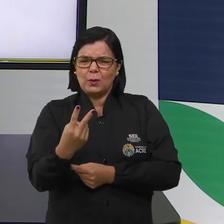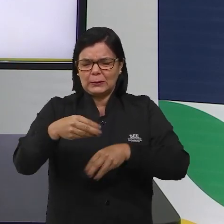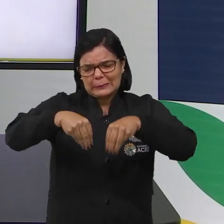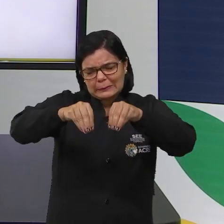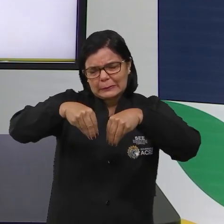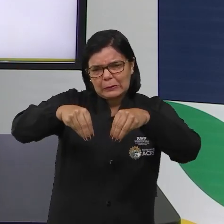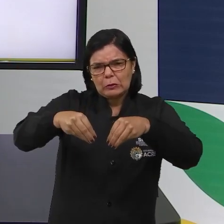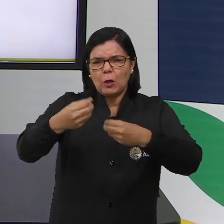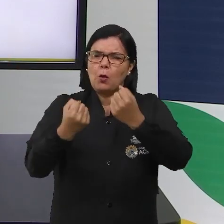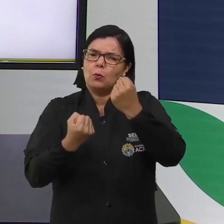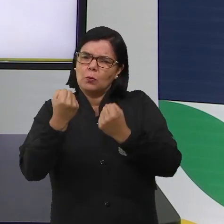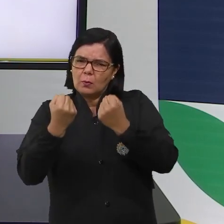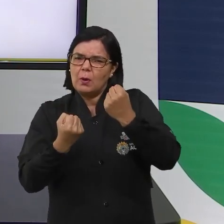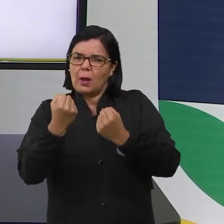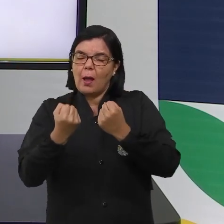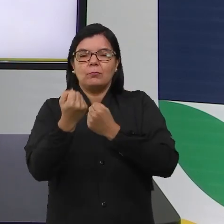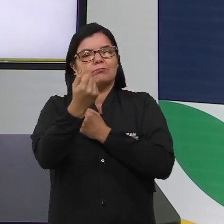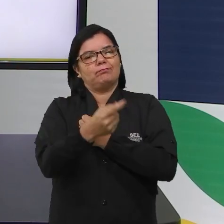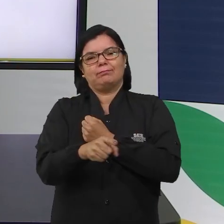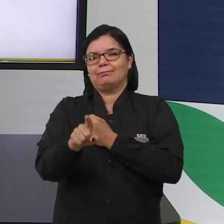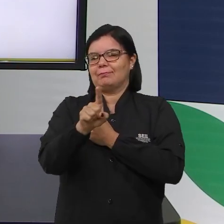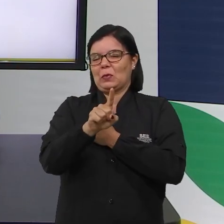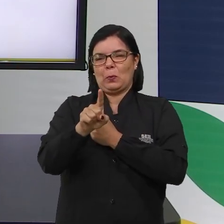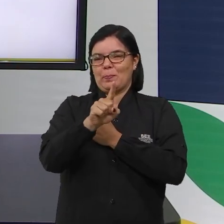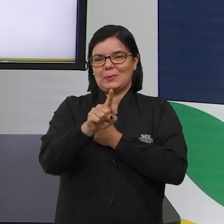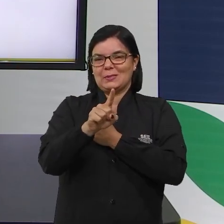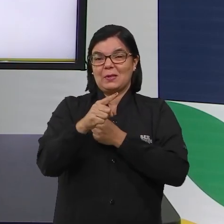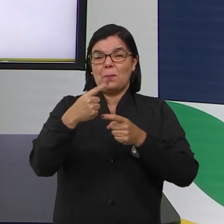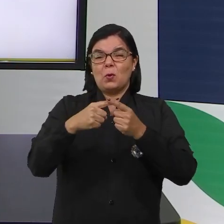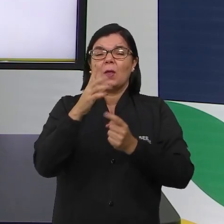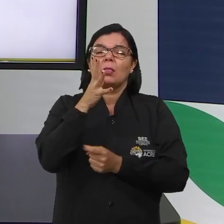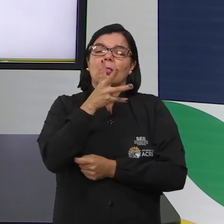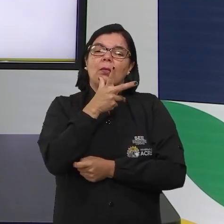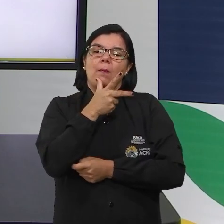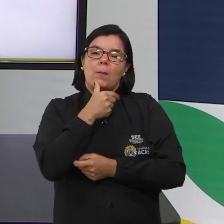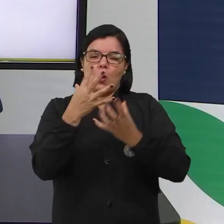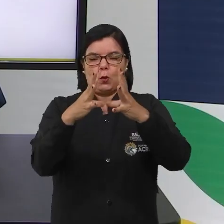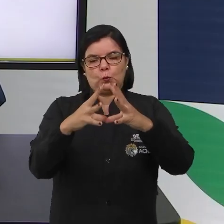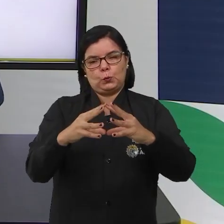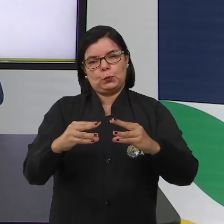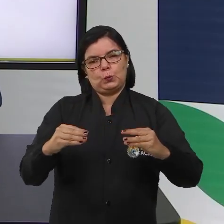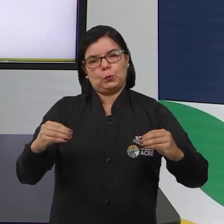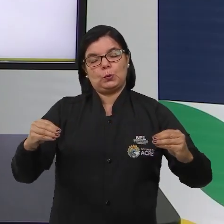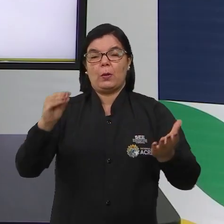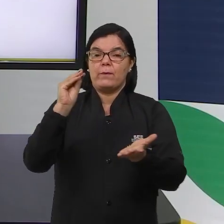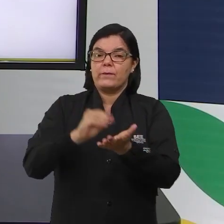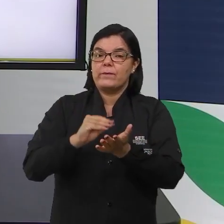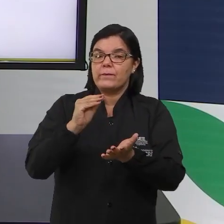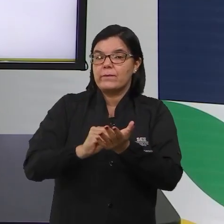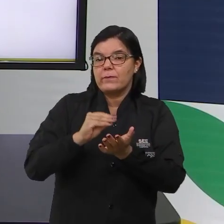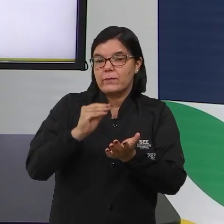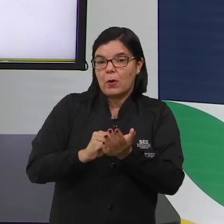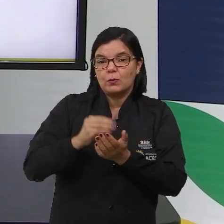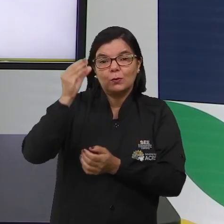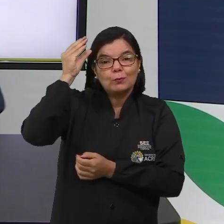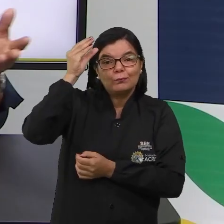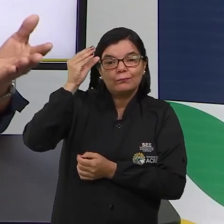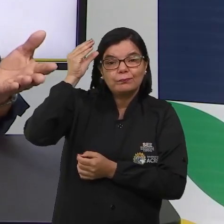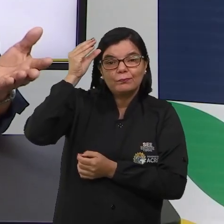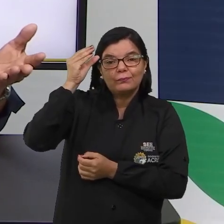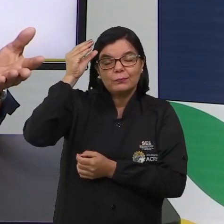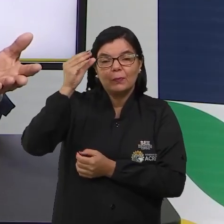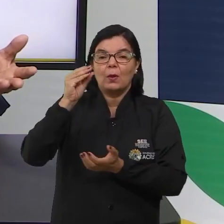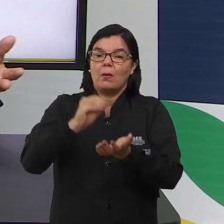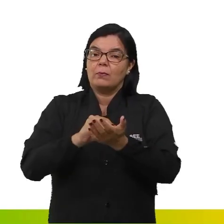numa garrafa PET já, que leva anos para se decompor? Então, falta coerência. Então, acho que isso é uma falta